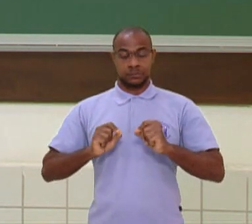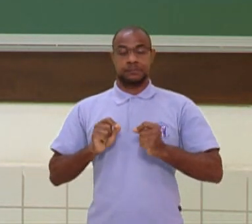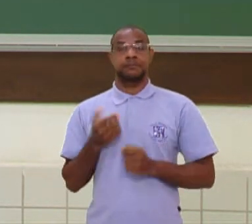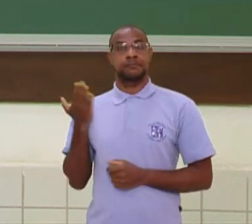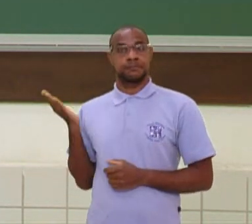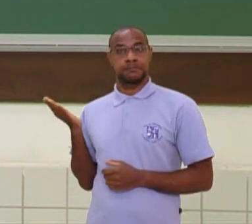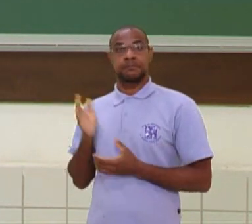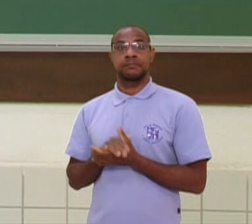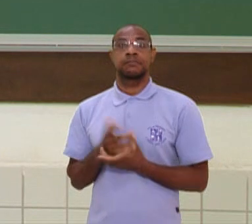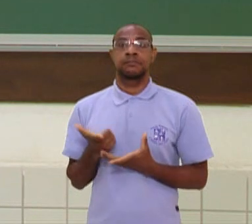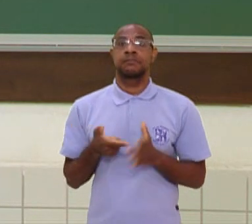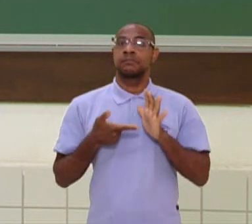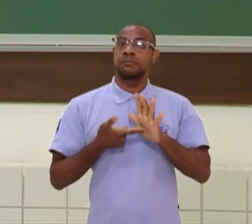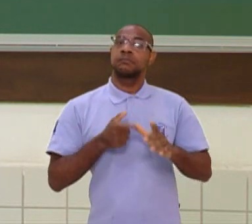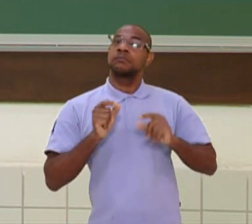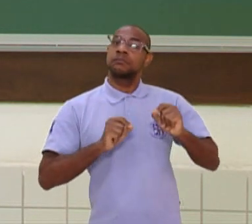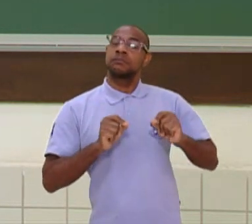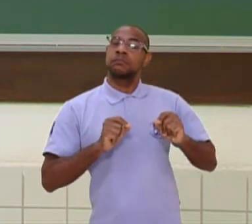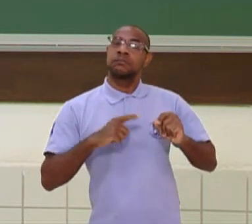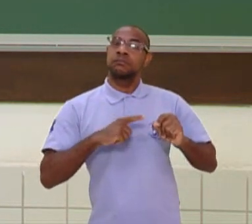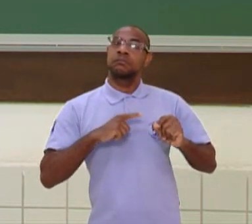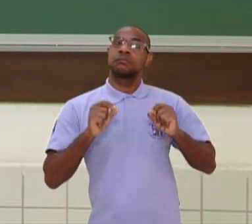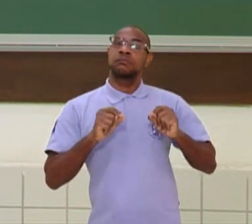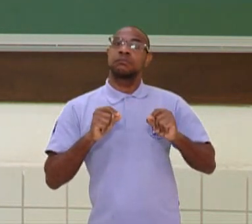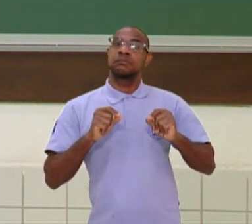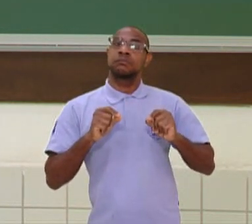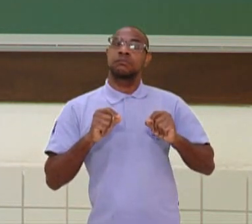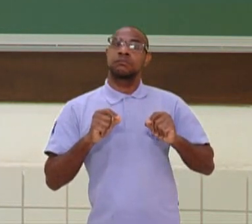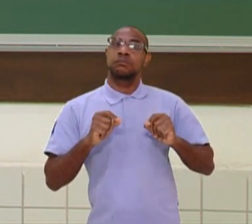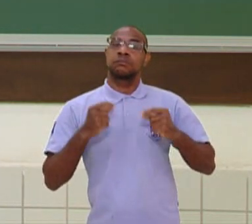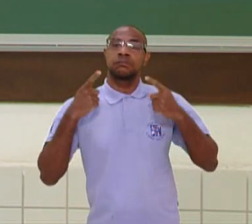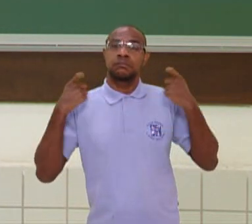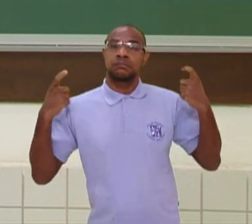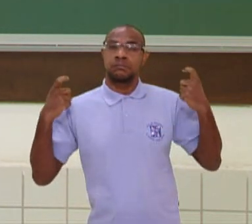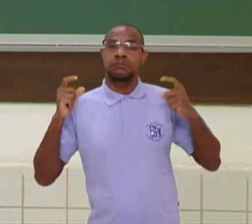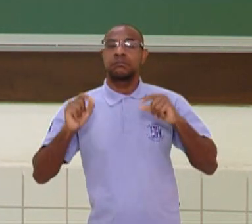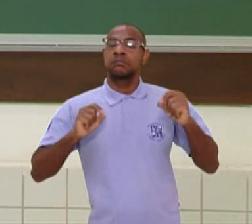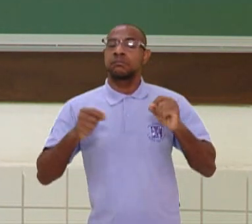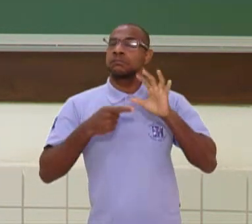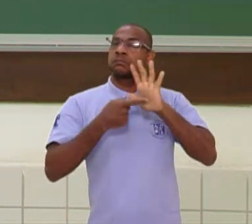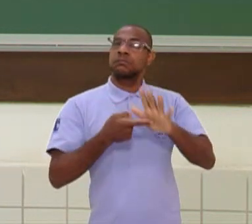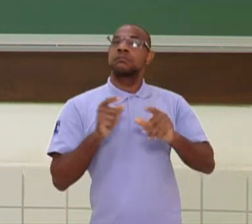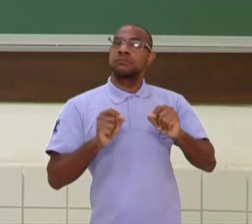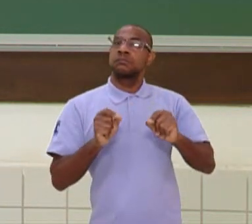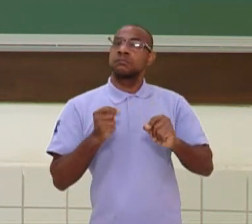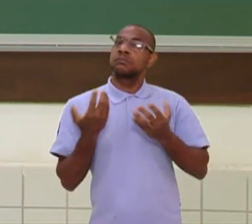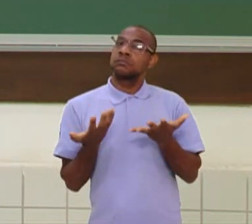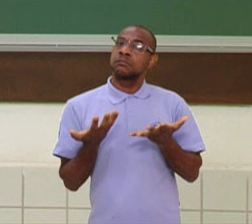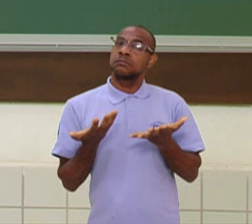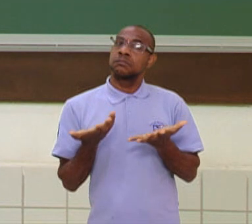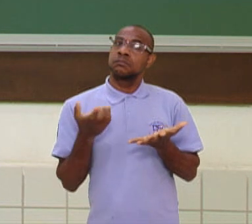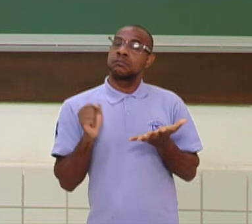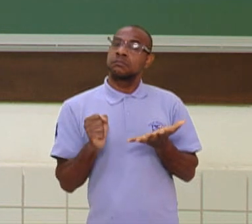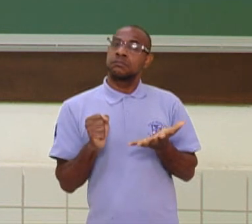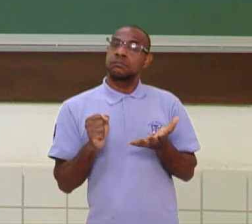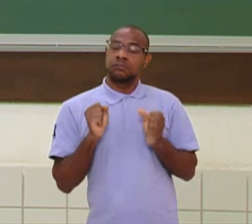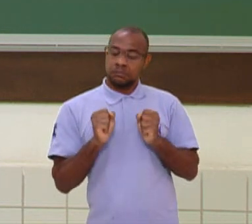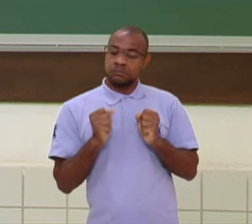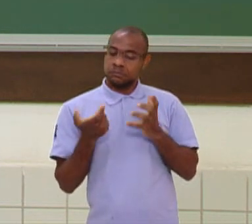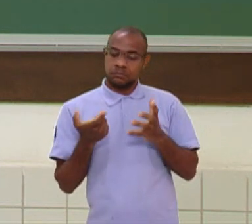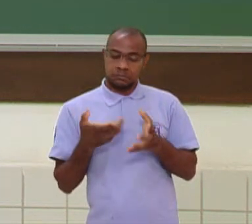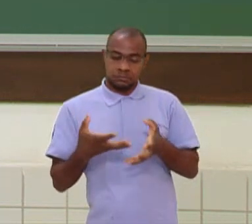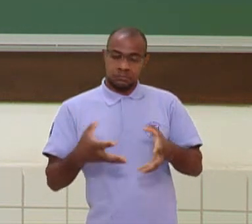aqui? Quando trabalhamos com esse aspecto dos sinos, o fato deles entrarem em ressonância, você basicamente consegue badalar o primeiro e